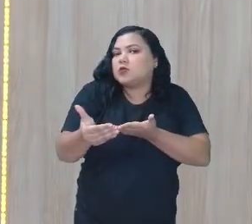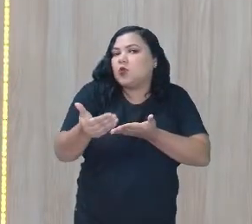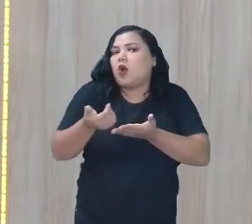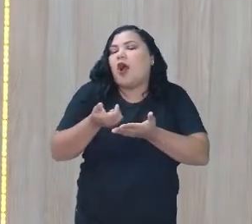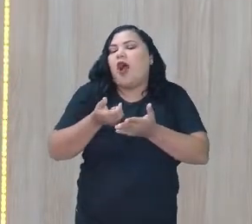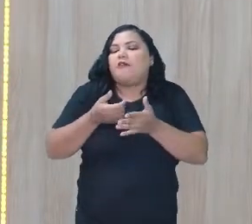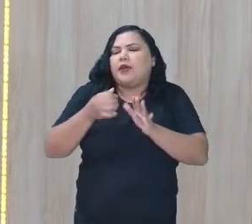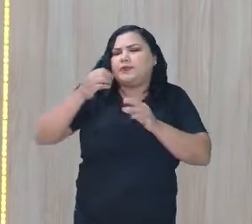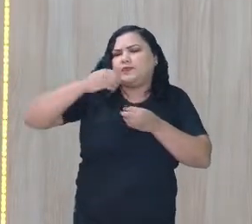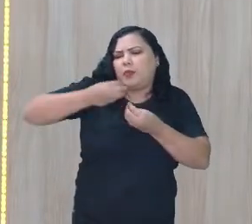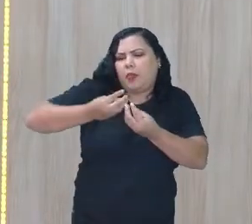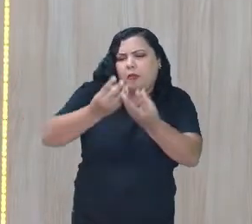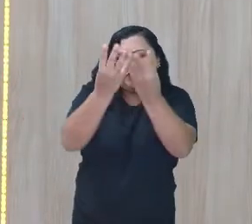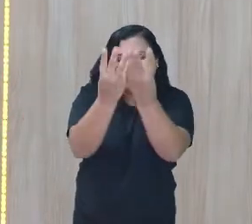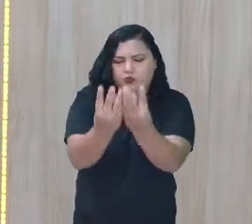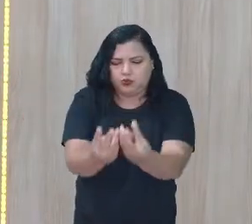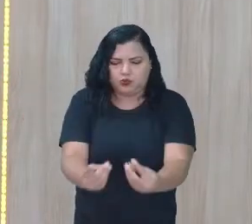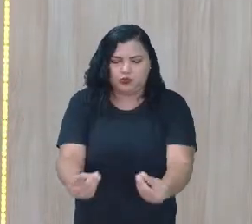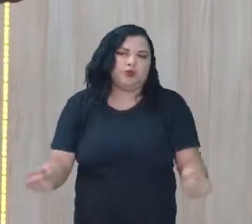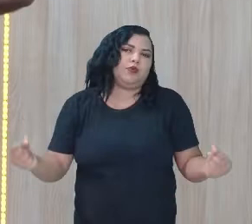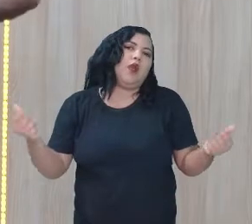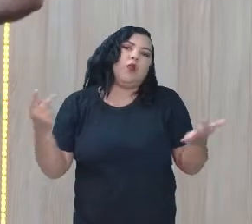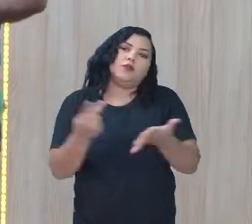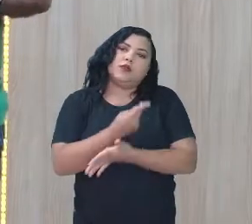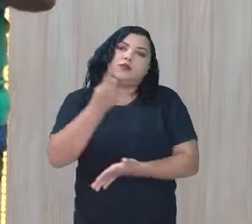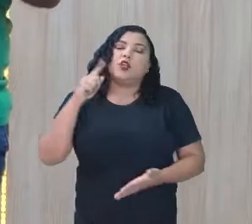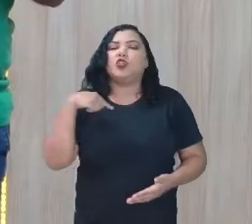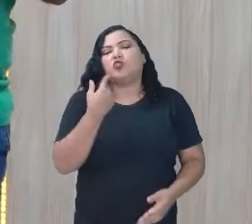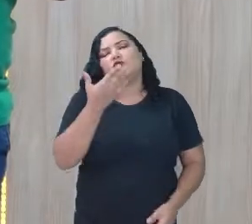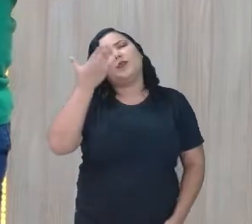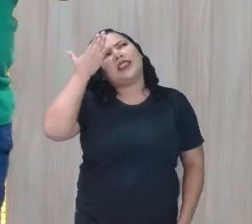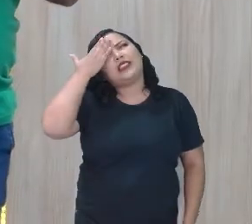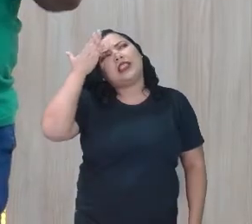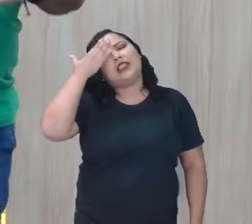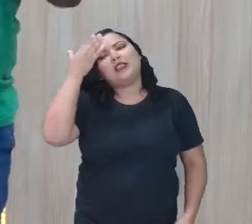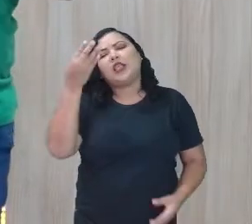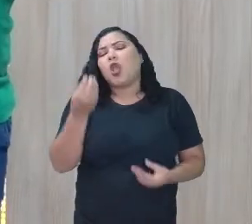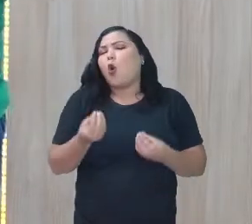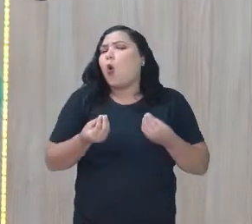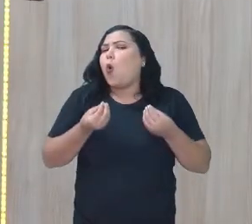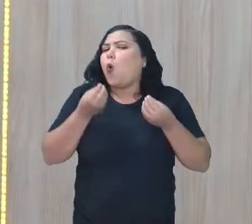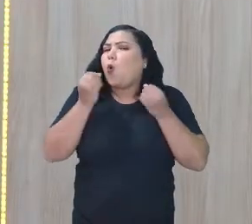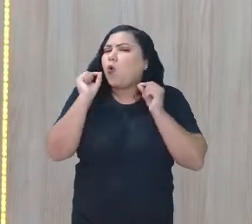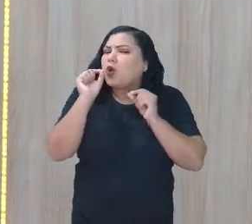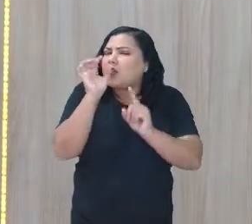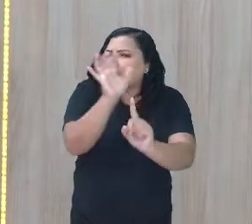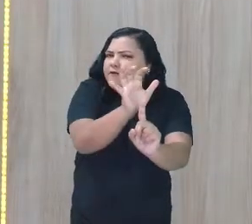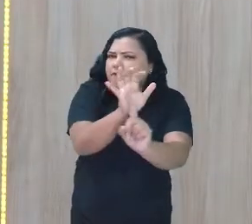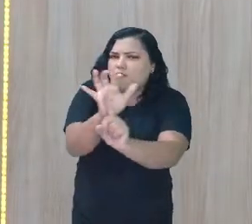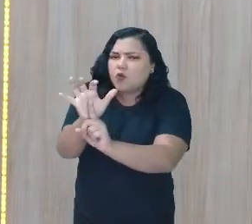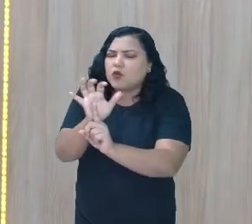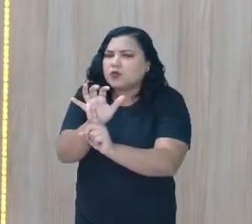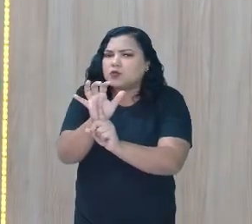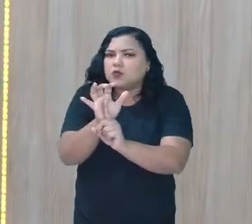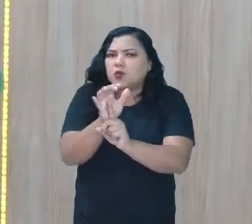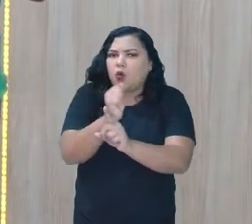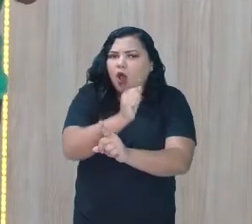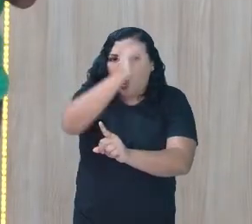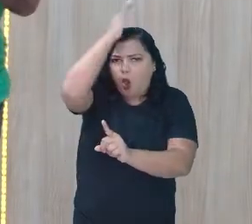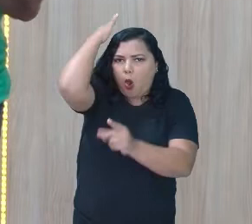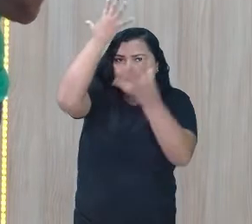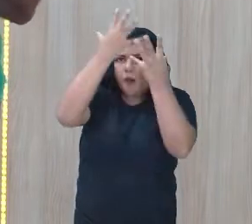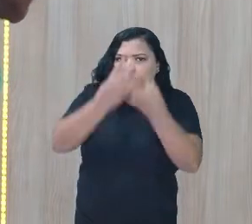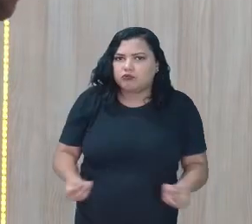foi caminhando para a sua decadência. Então a gente vai tentar entender quais são os fatores que levaram a